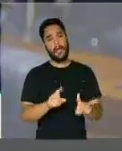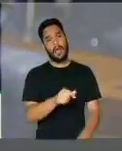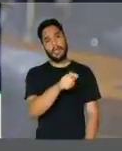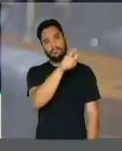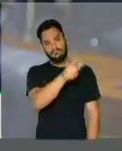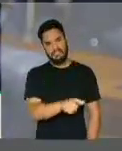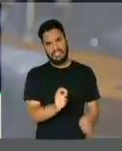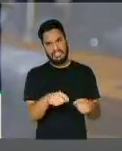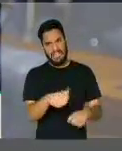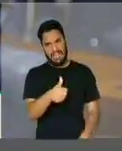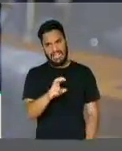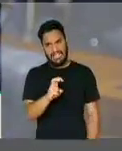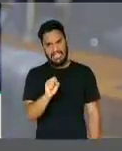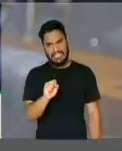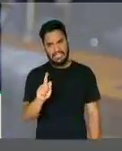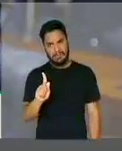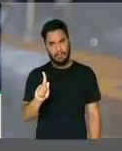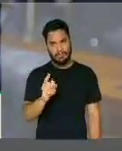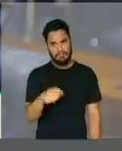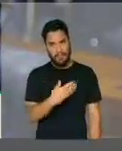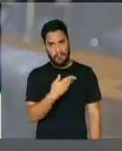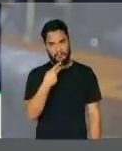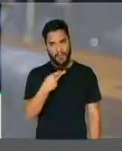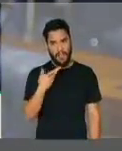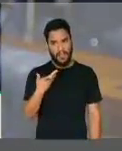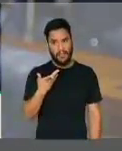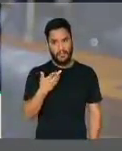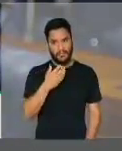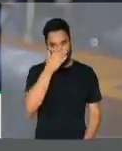mais 15 segundos, eu queria concluir.